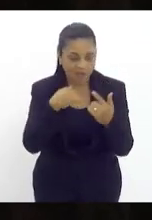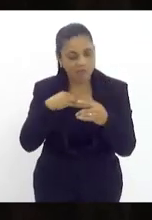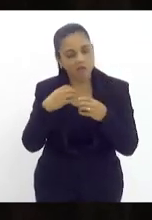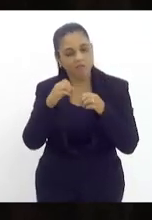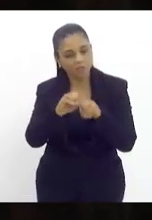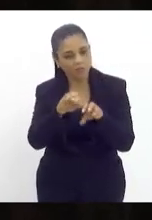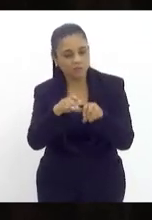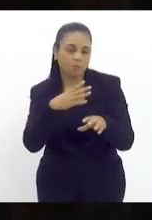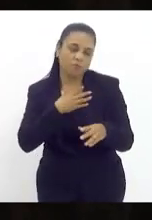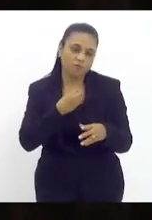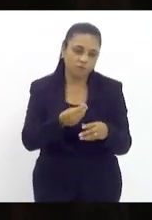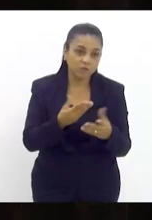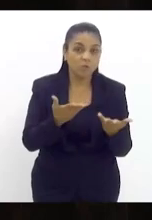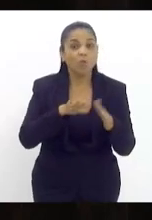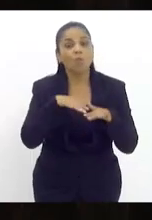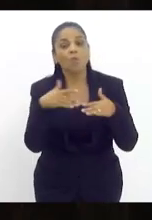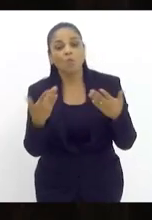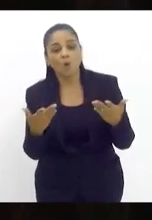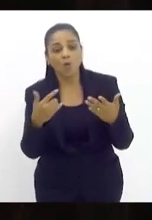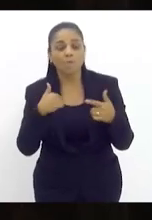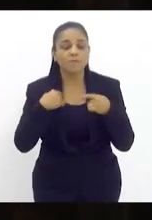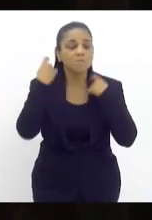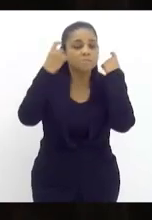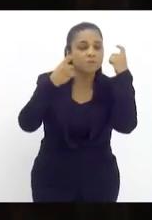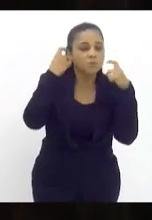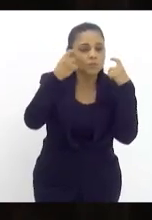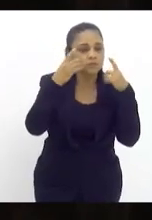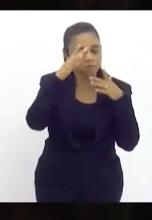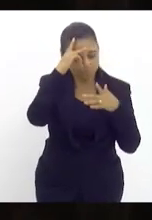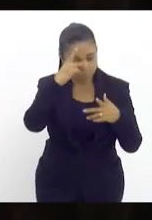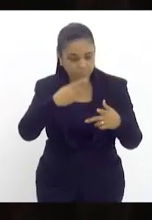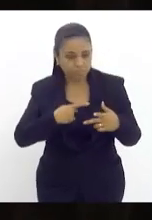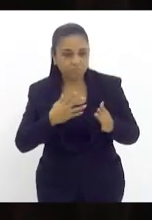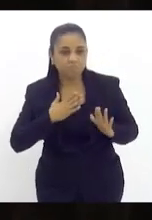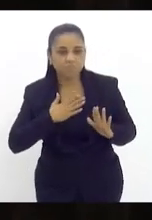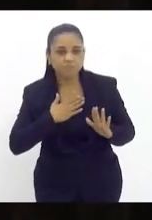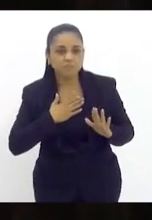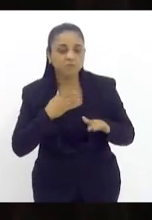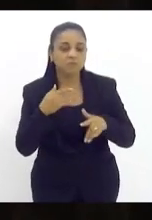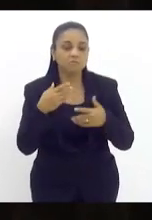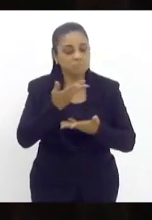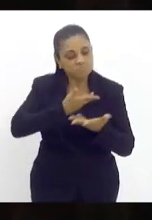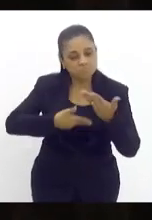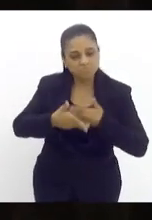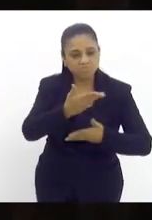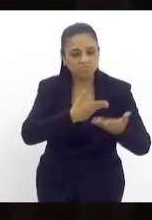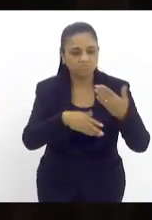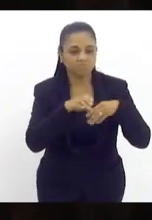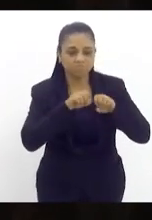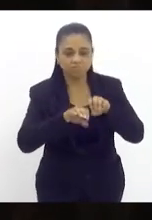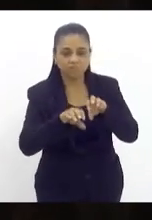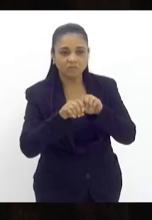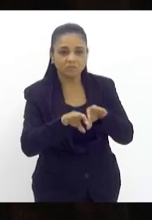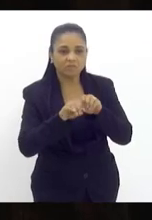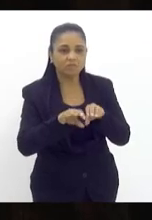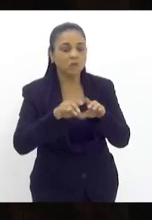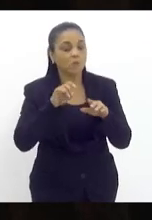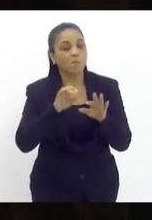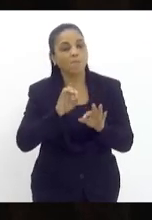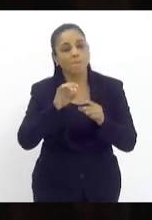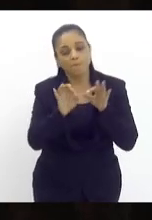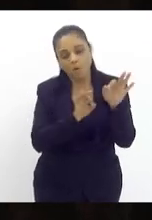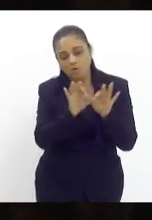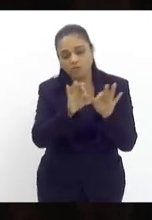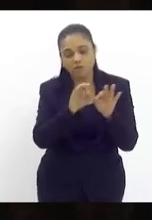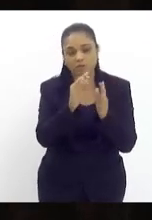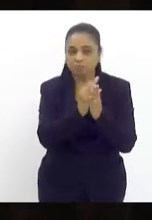filhos. Qual que é, né, a minha preocupação pessoal, envolvimento, né, para que essa educação, que é o seu maior projeto